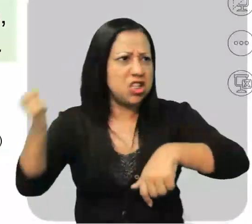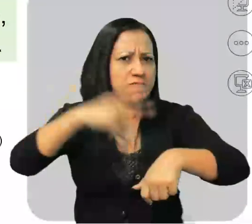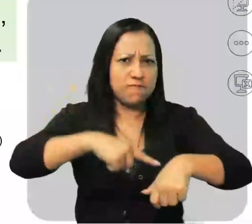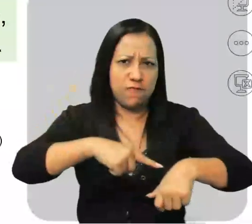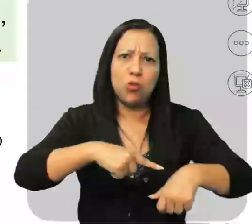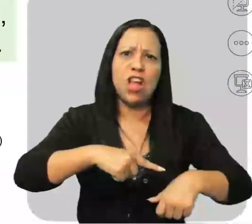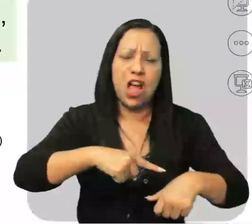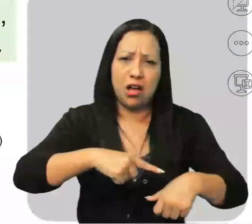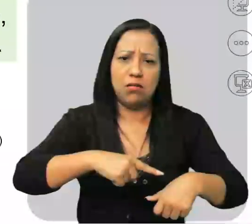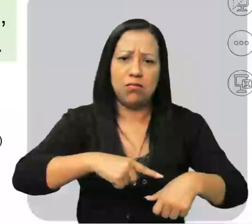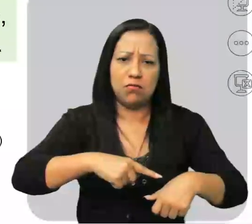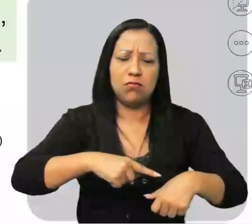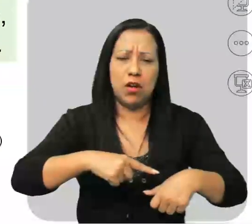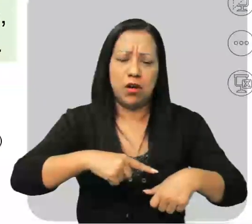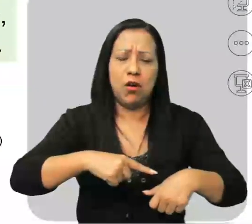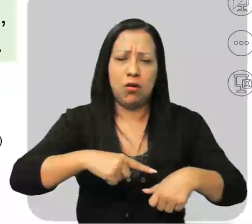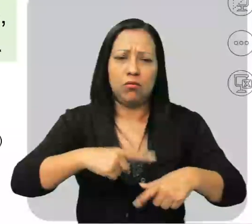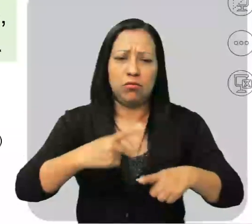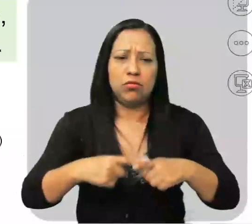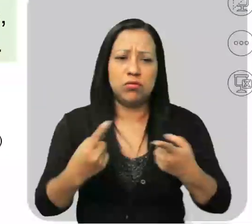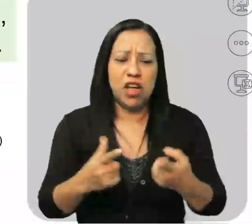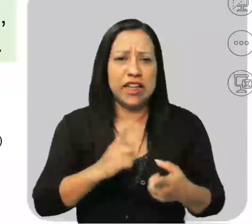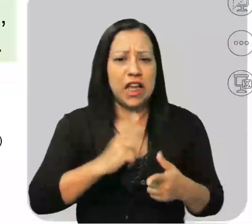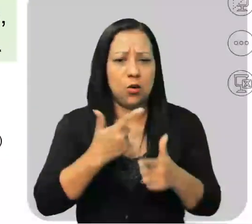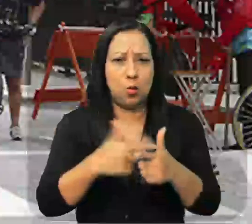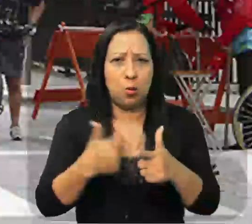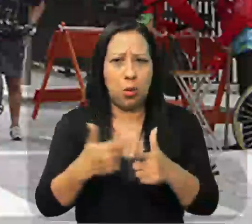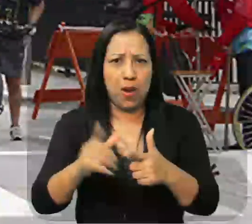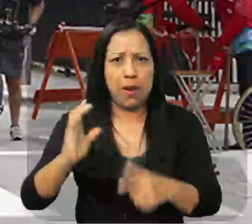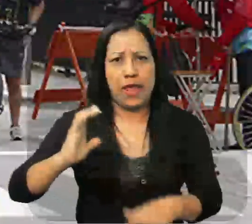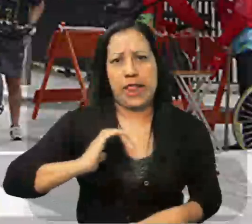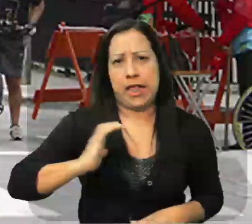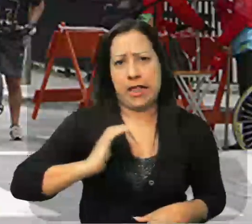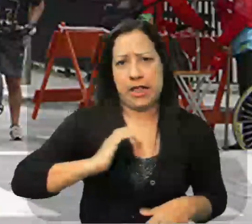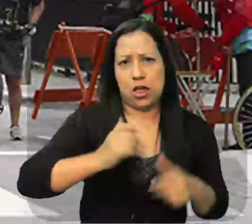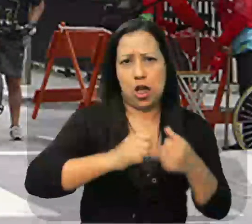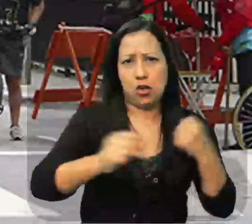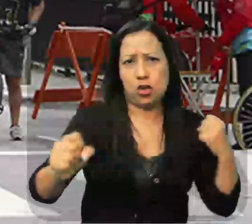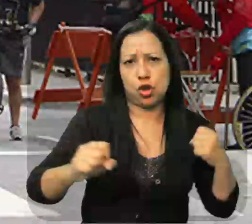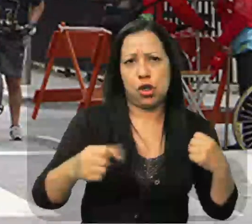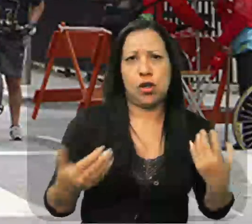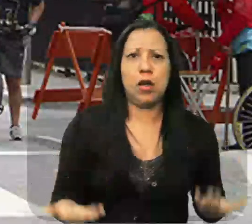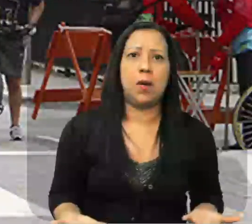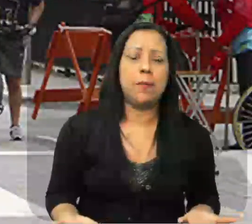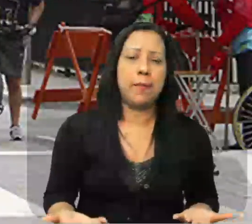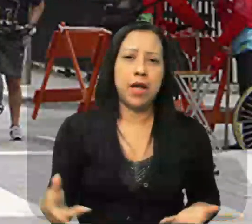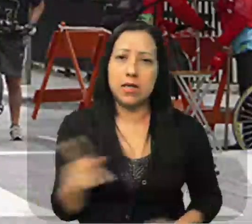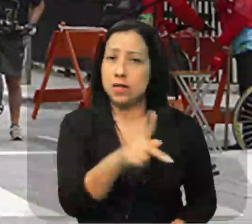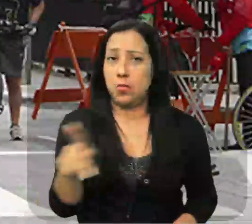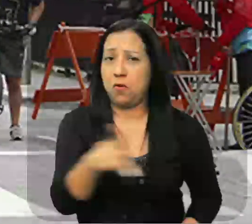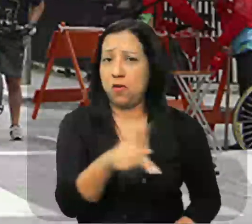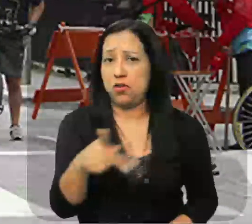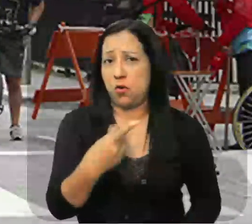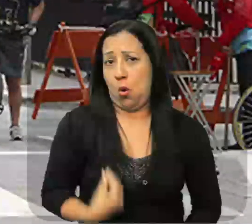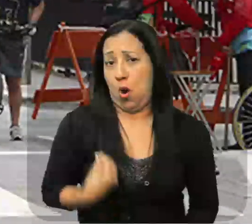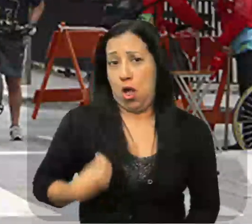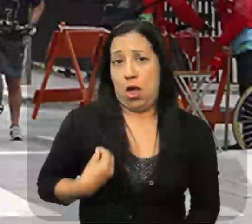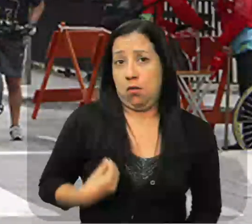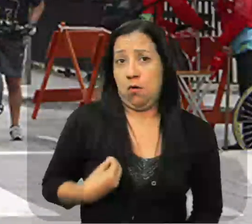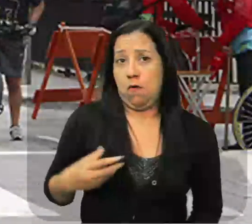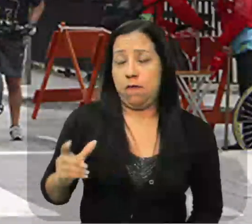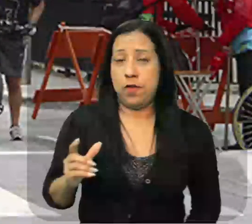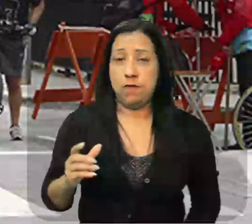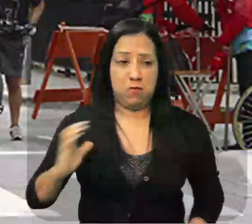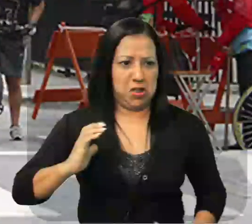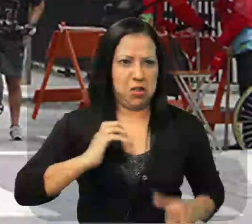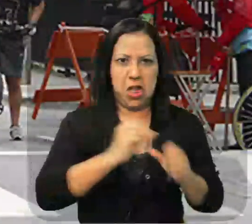rotina dos moradores das grandes cidades brasileiras. Opa, professor, eu não